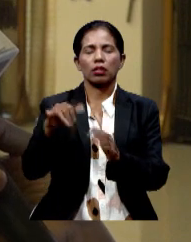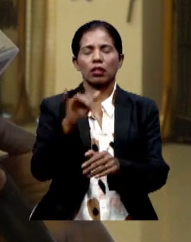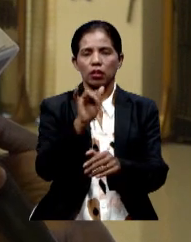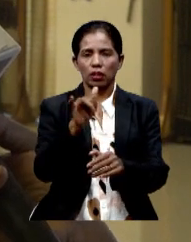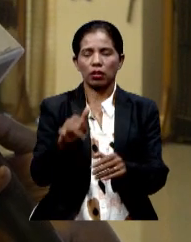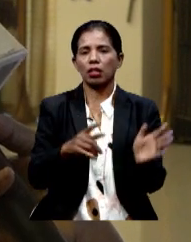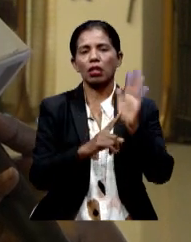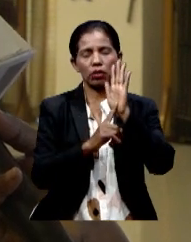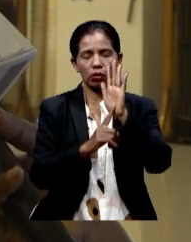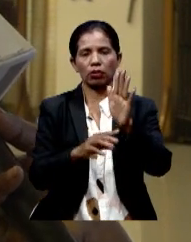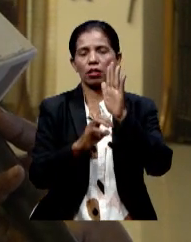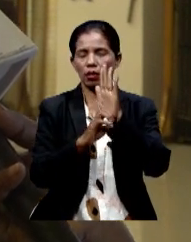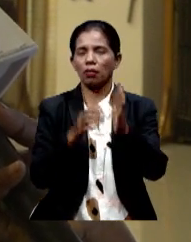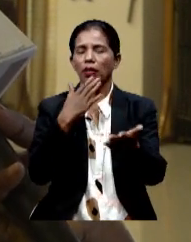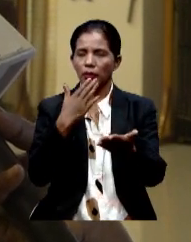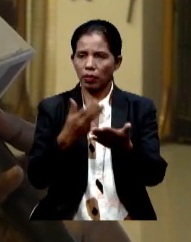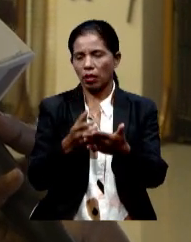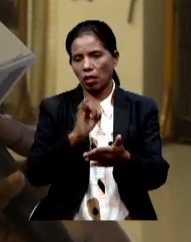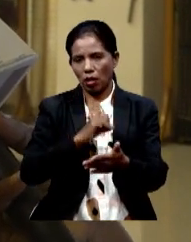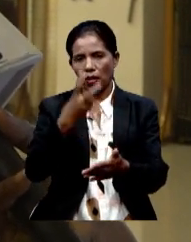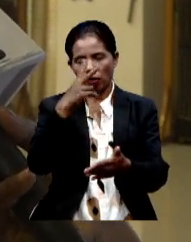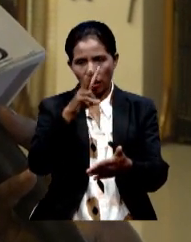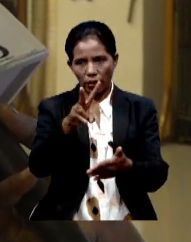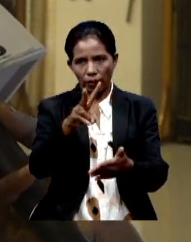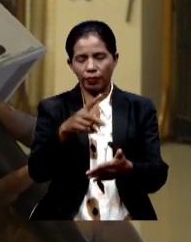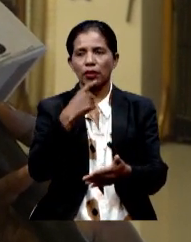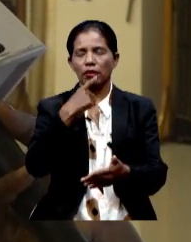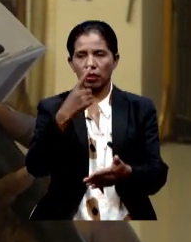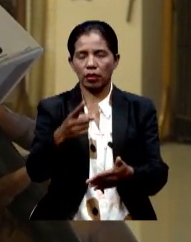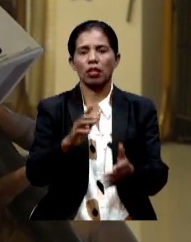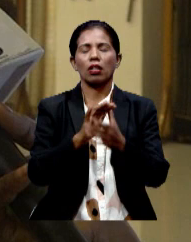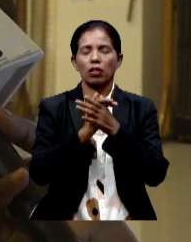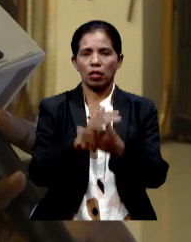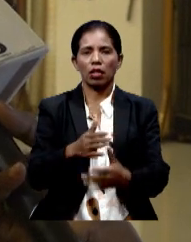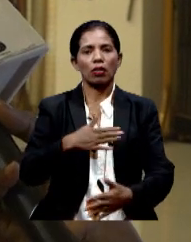comportamento, claro, acompanha, mas minha teta é contente.